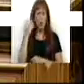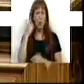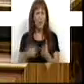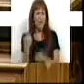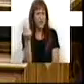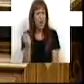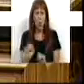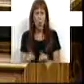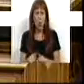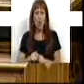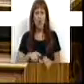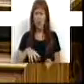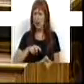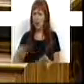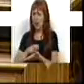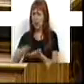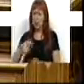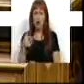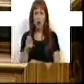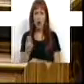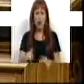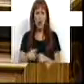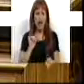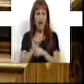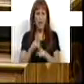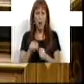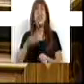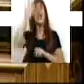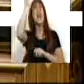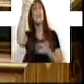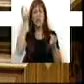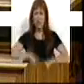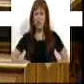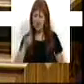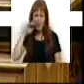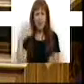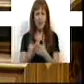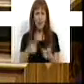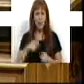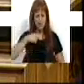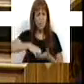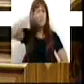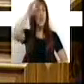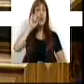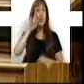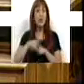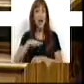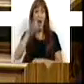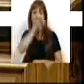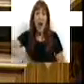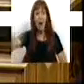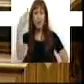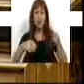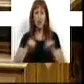falta de dinheiro para impressoras, para toners, para envelopes e até para lâmpadas. Para a segurança dos edifícios do Campus da